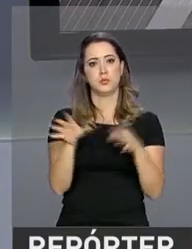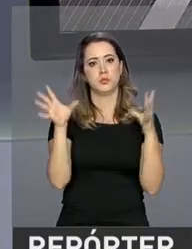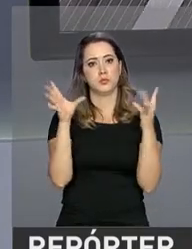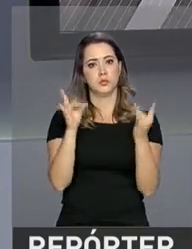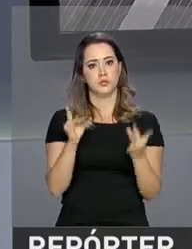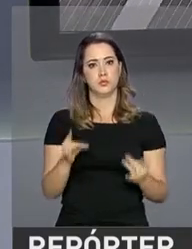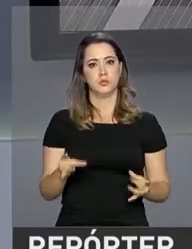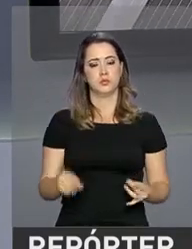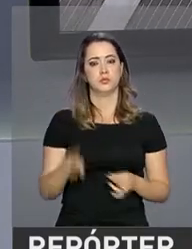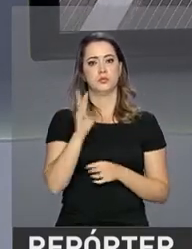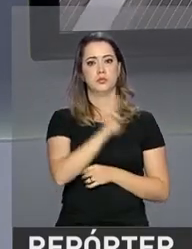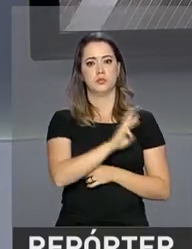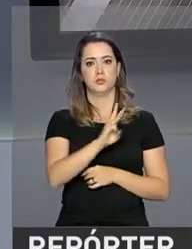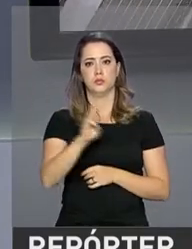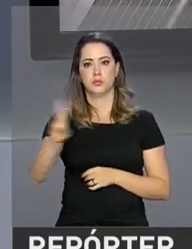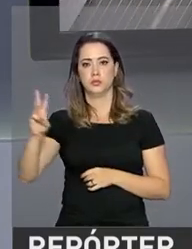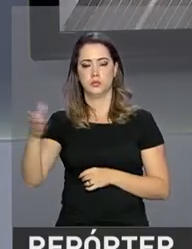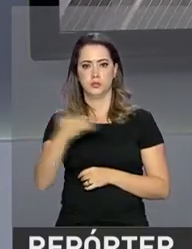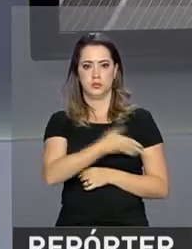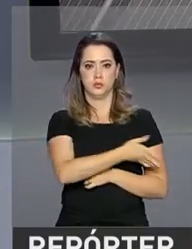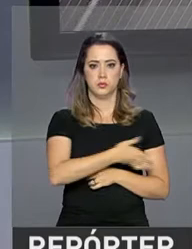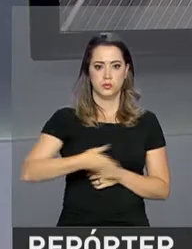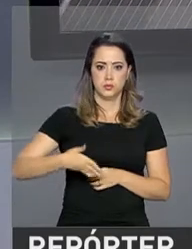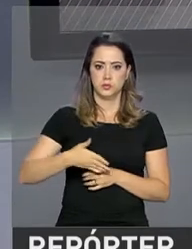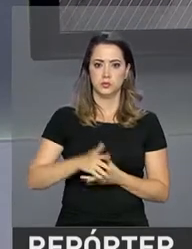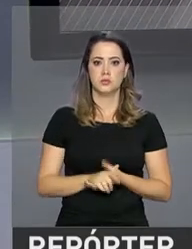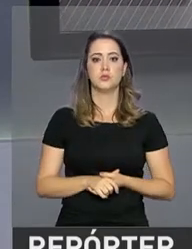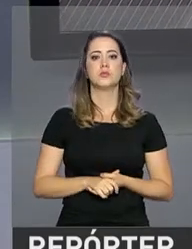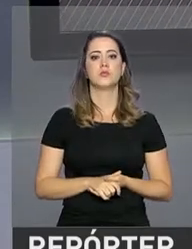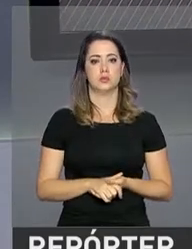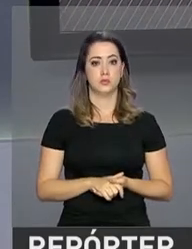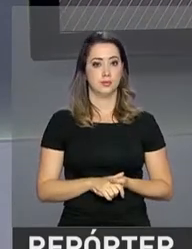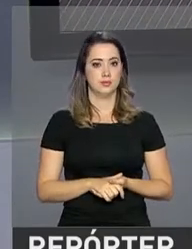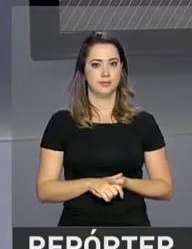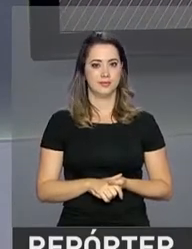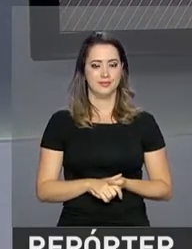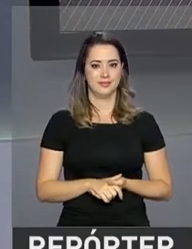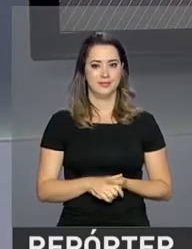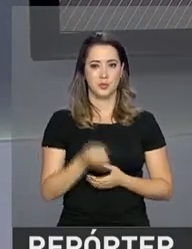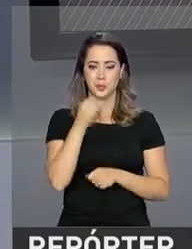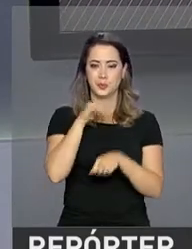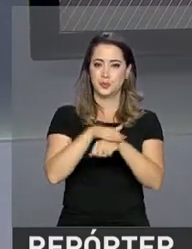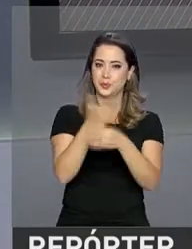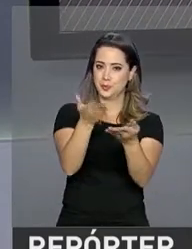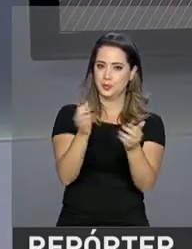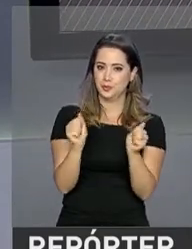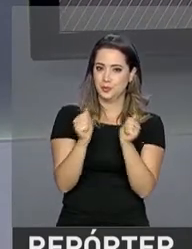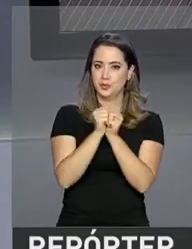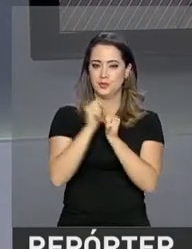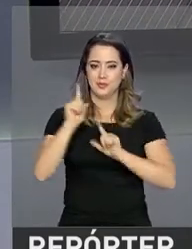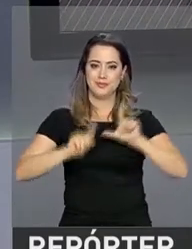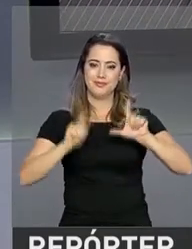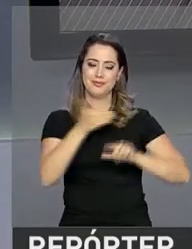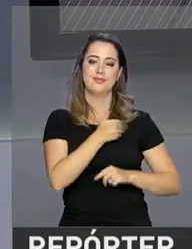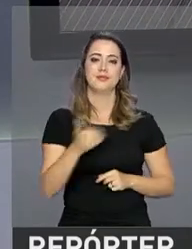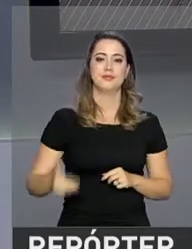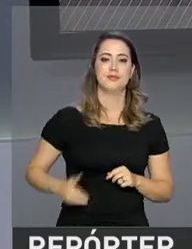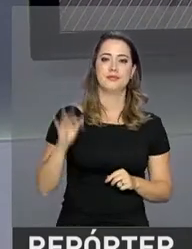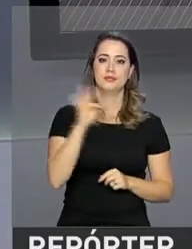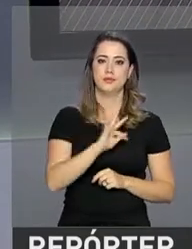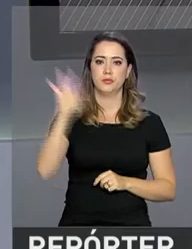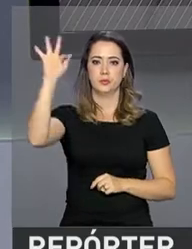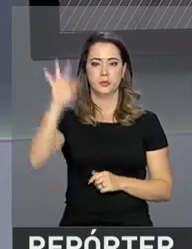youtube e toda nossa programação também está na página da nbr na internet boa noite pra você e continue com a gente aqui na